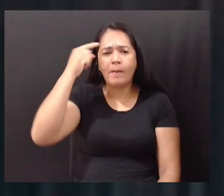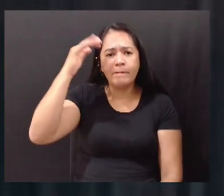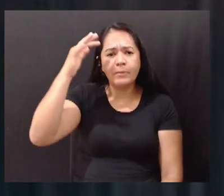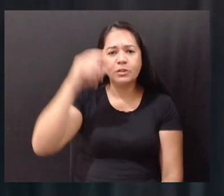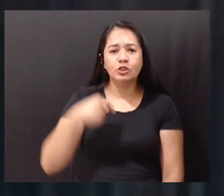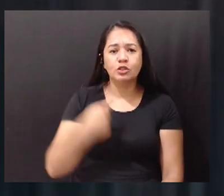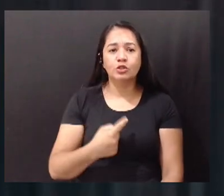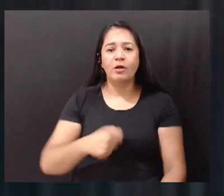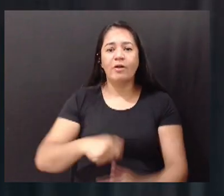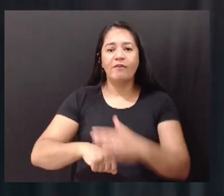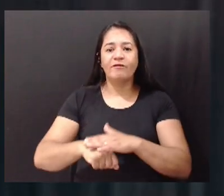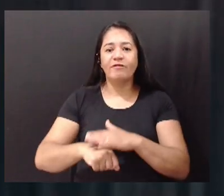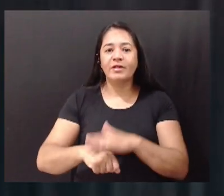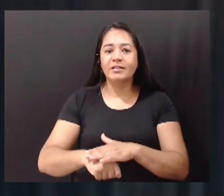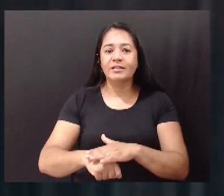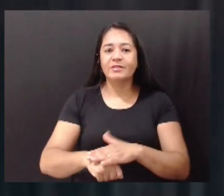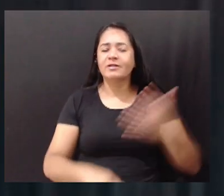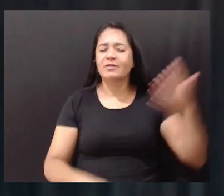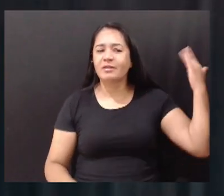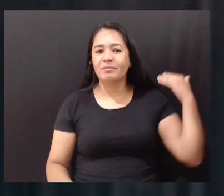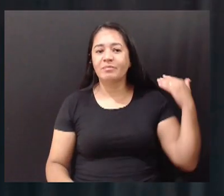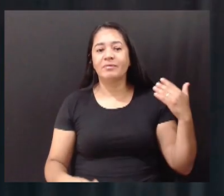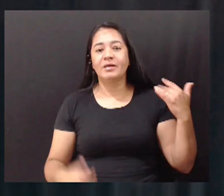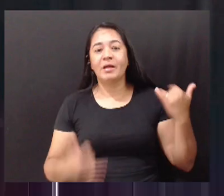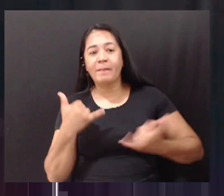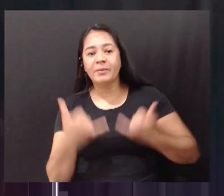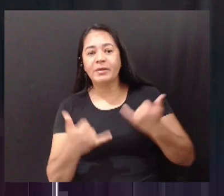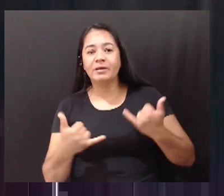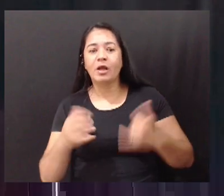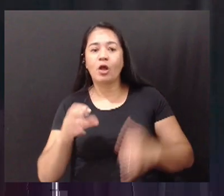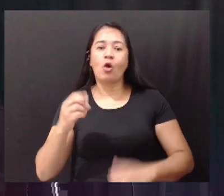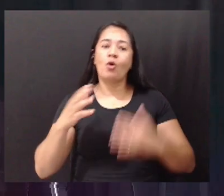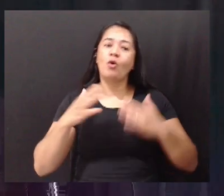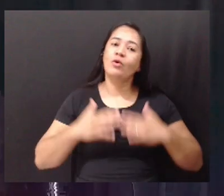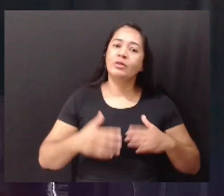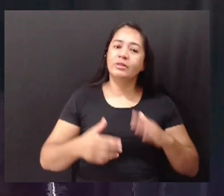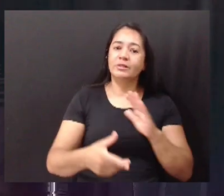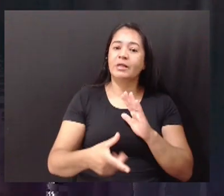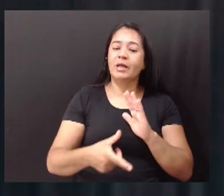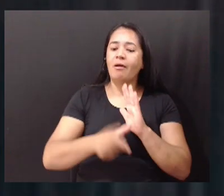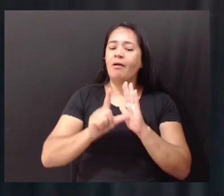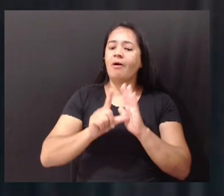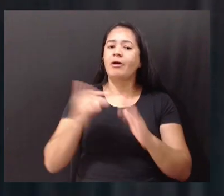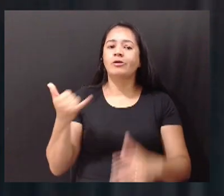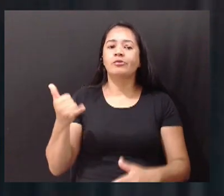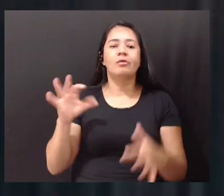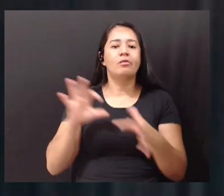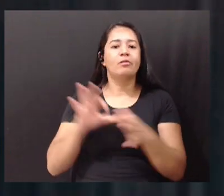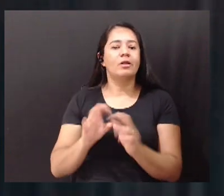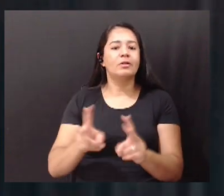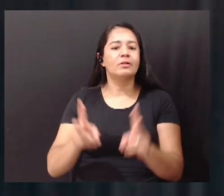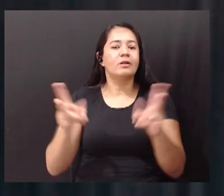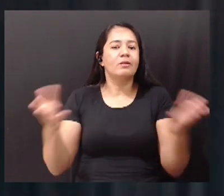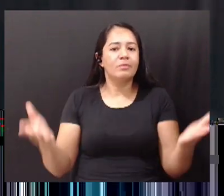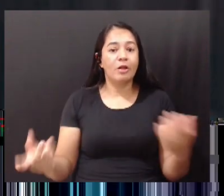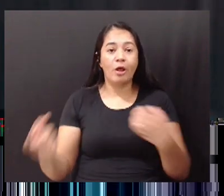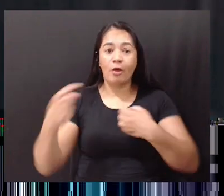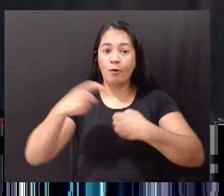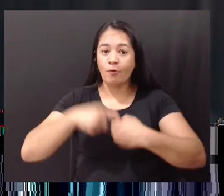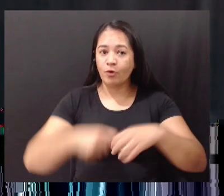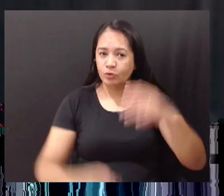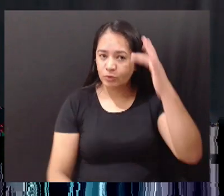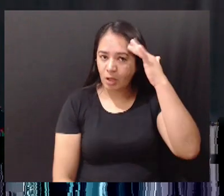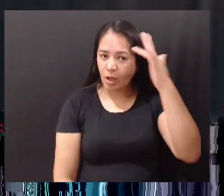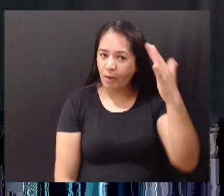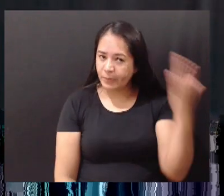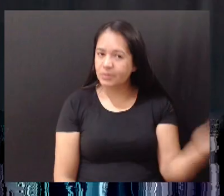se divertir, para descansar, Uhum. antes de ficar conectado no celular o tempo inteiro. E voltar a pensar. Então, se você